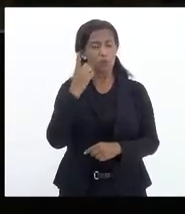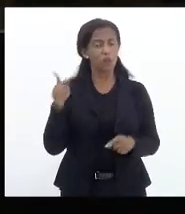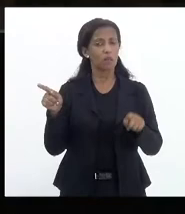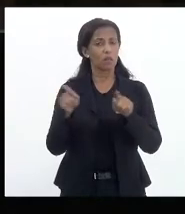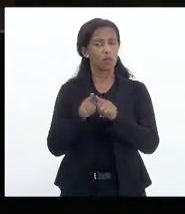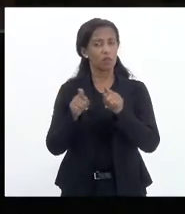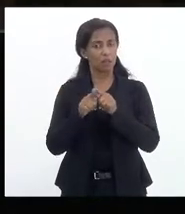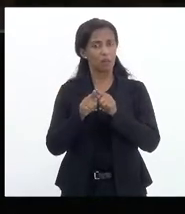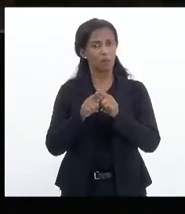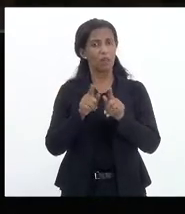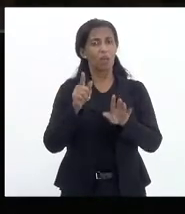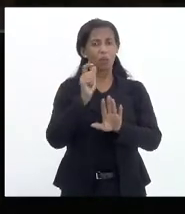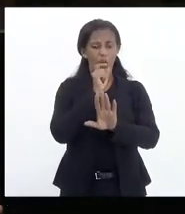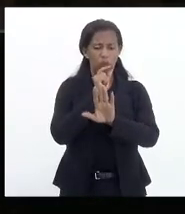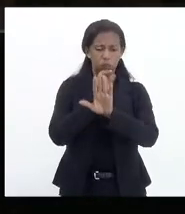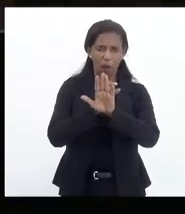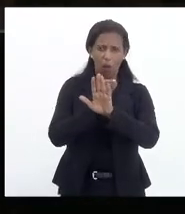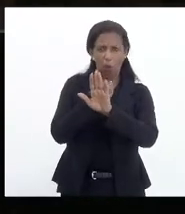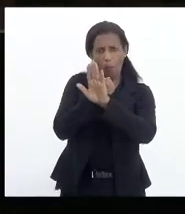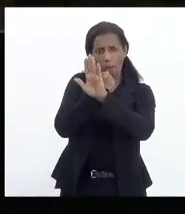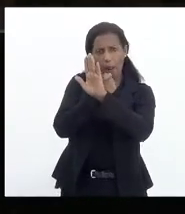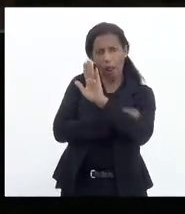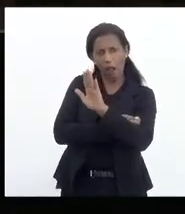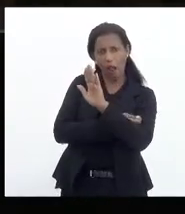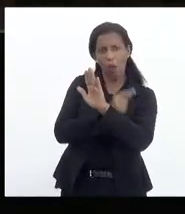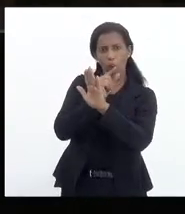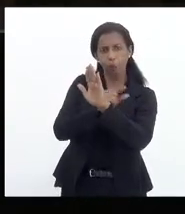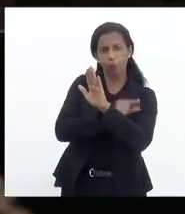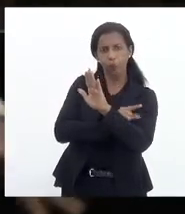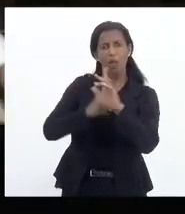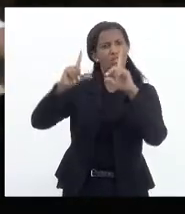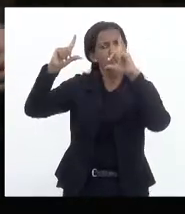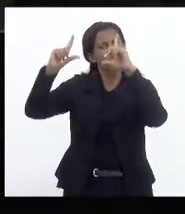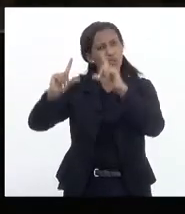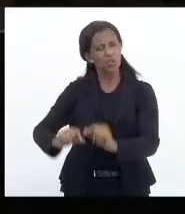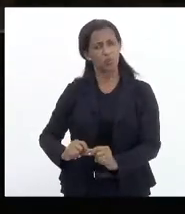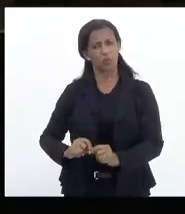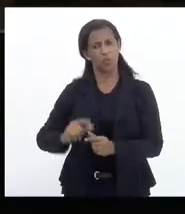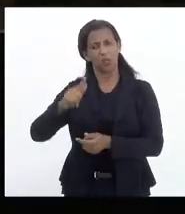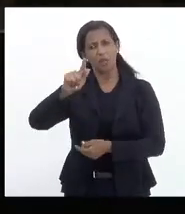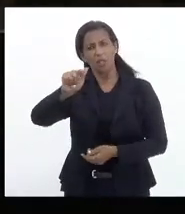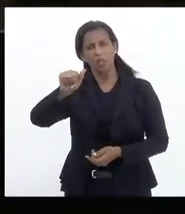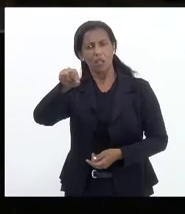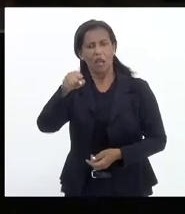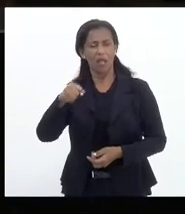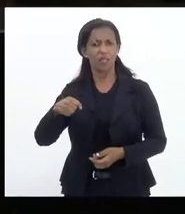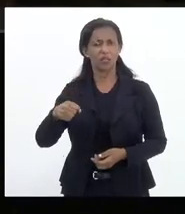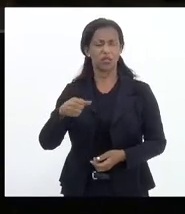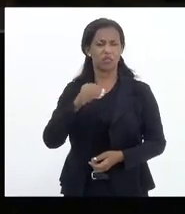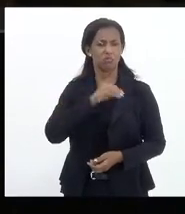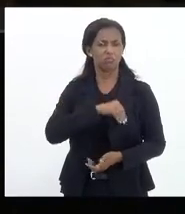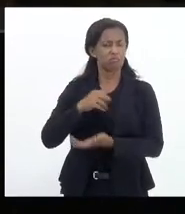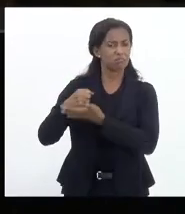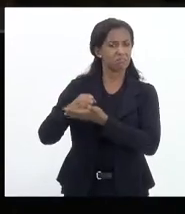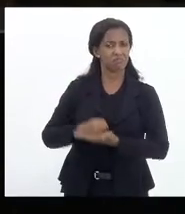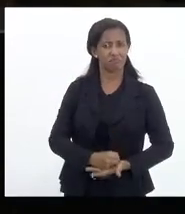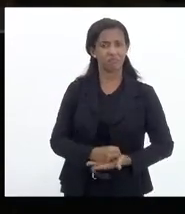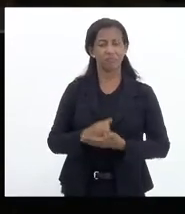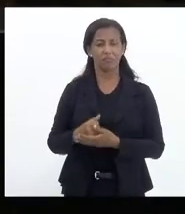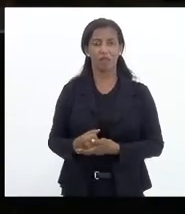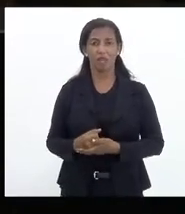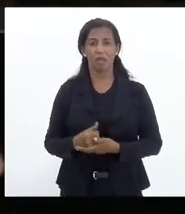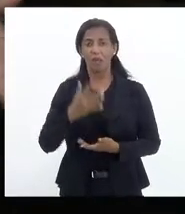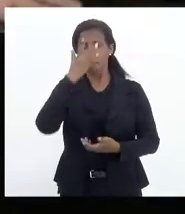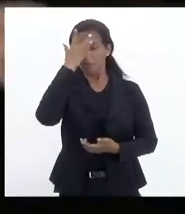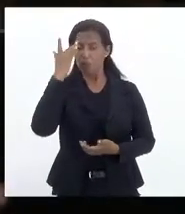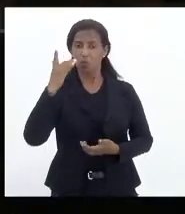se tornaram com autores importante o projeto para diminuir esse preso que ela do botijão de gás que as coisas estavam voltando a